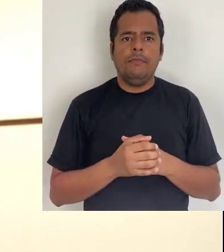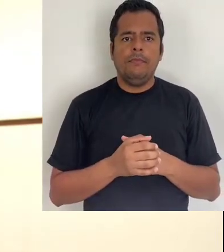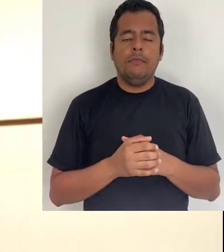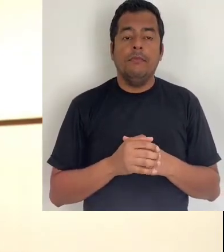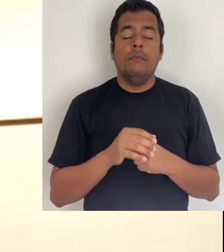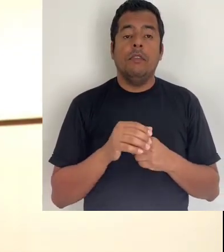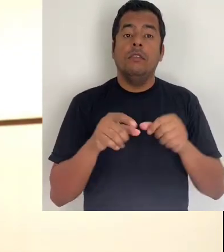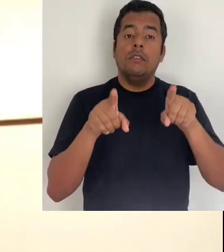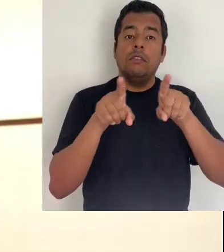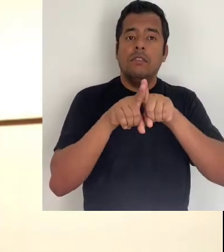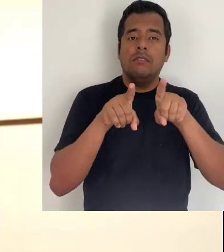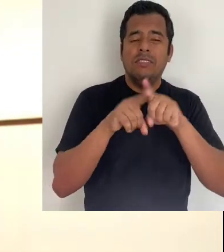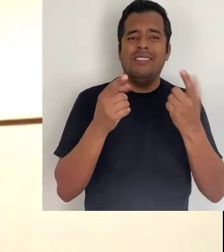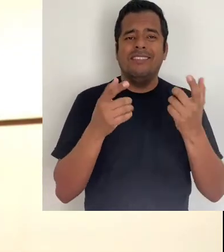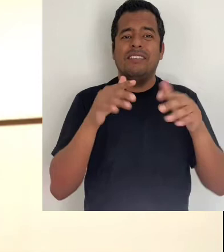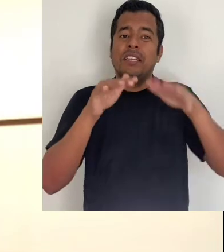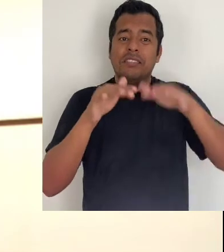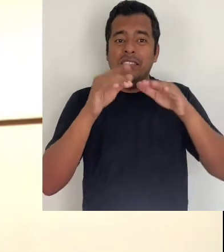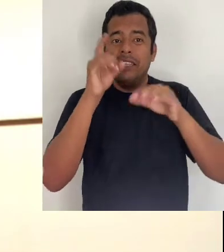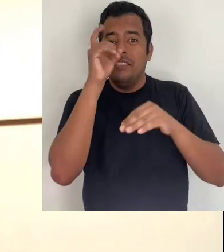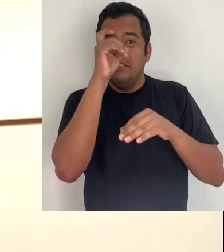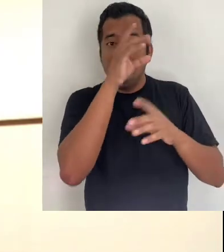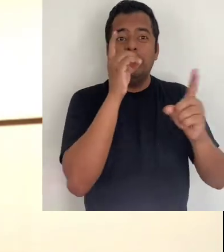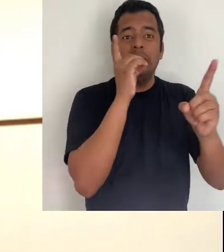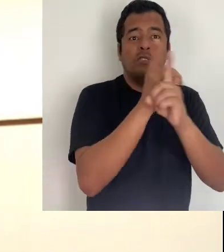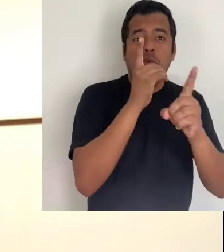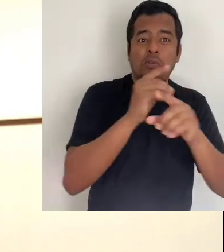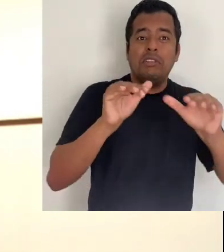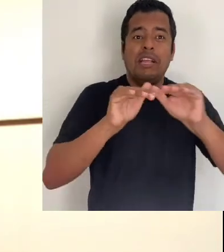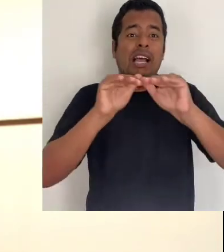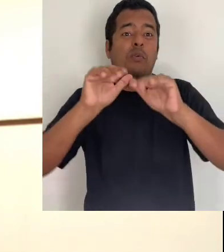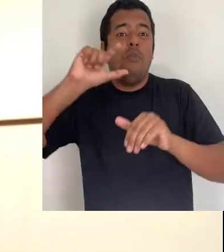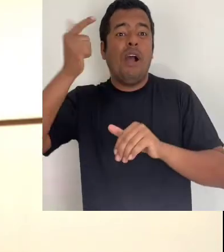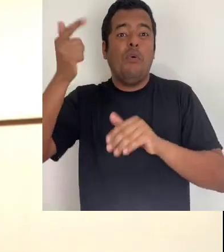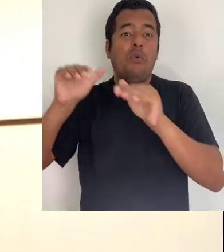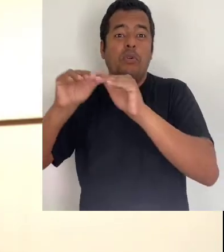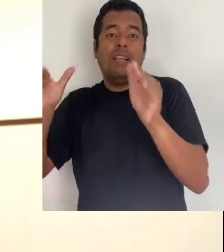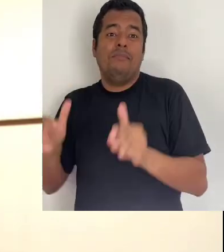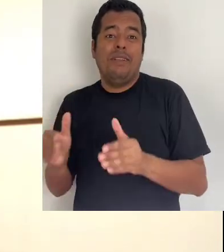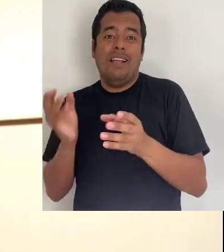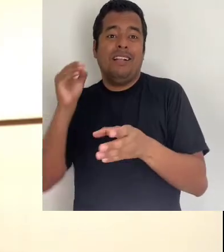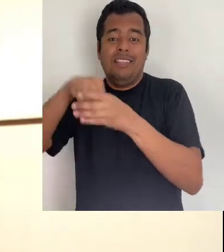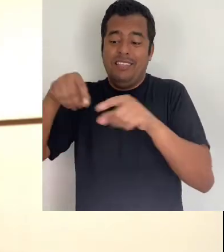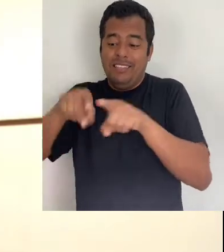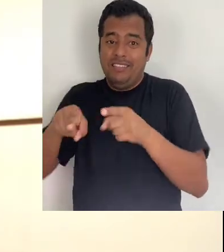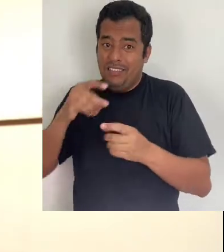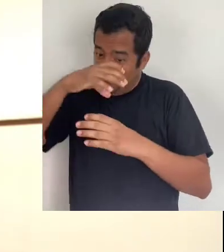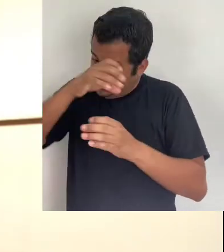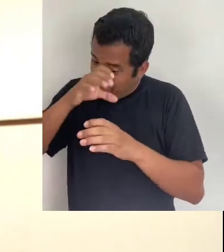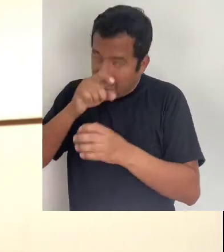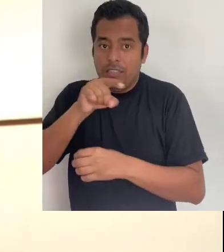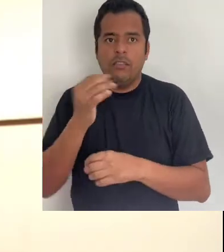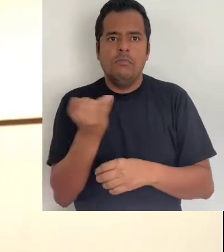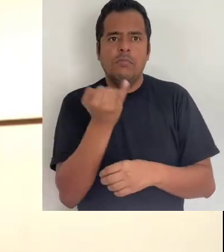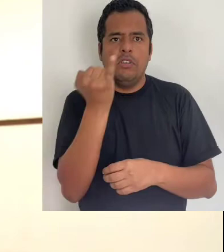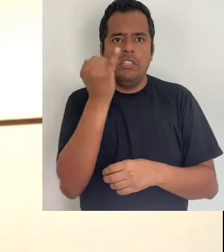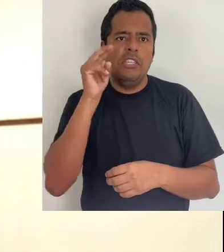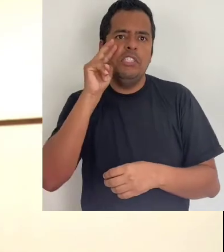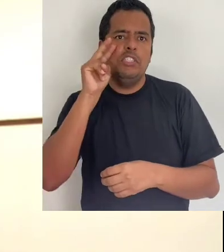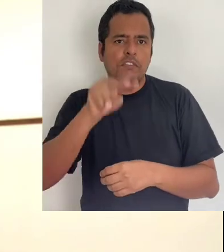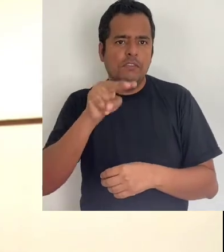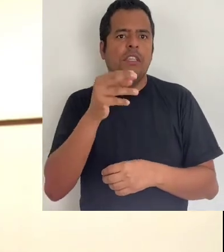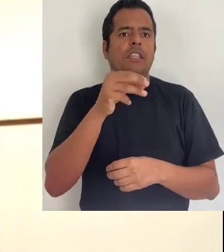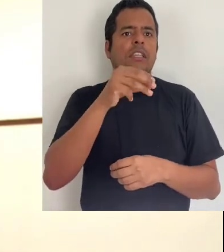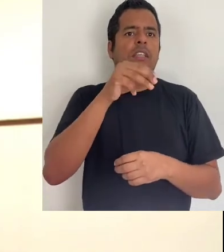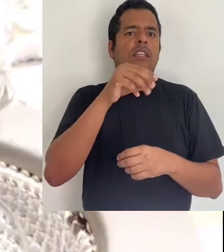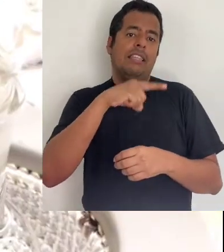indicado aqui seria uma placa de aquecimento. Mas muitas vezes é difícil encontrar a placa de aquecimento em tantos laboratórios, então eu estou usando